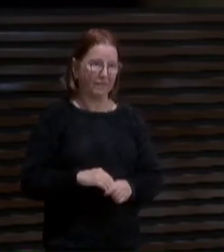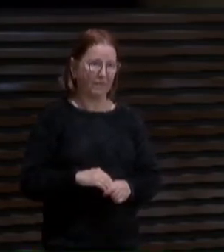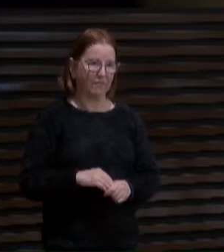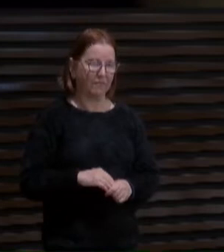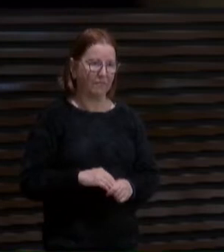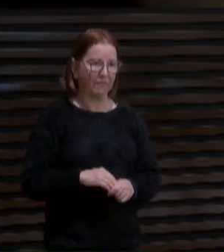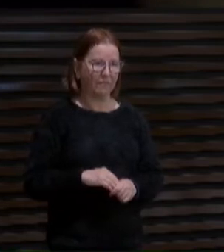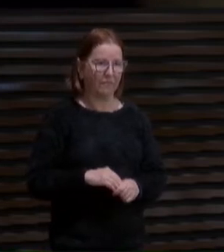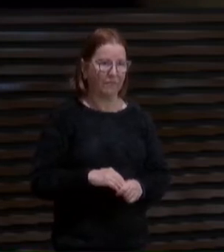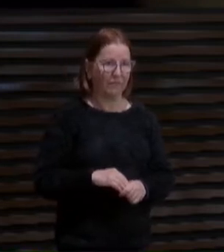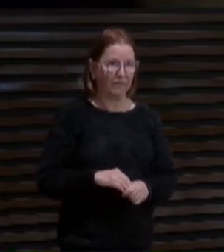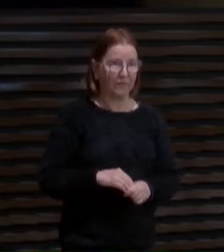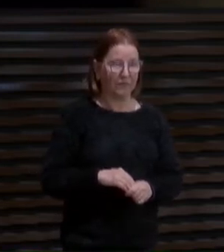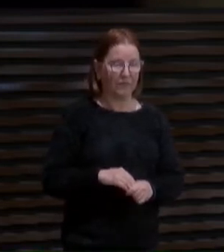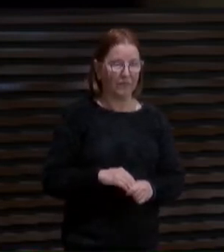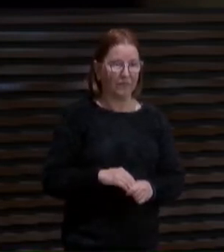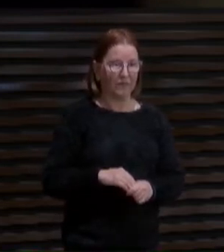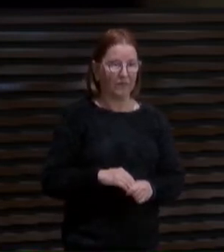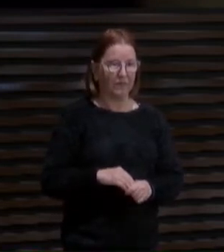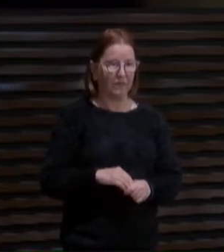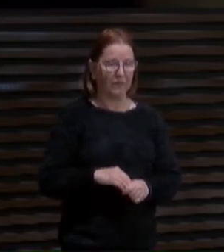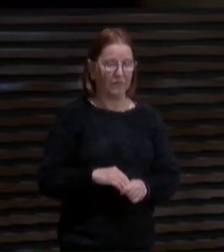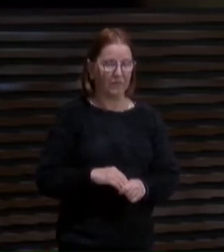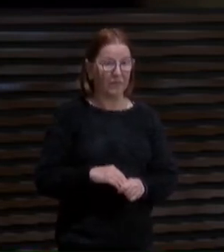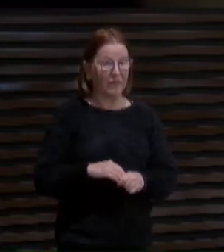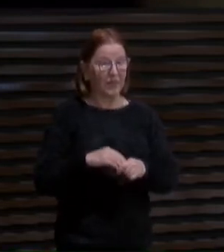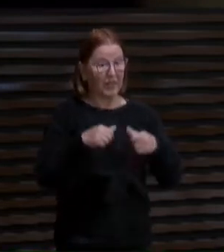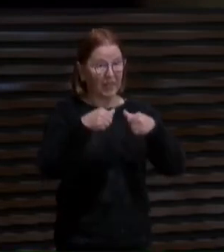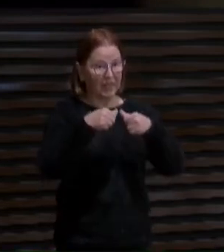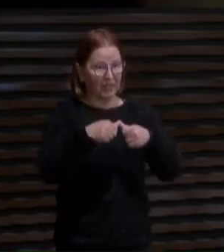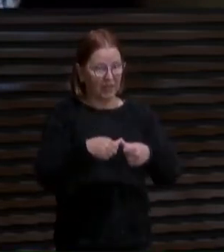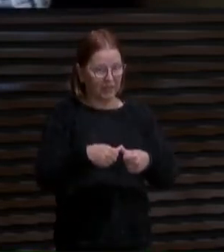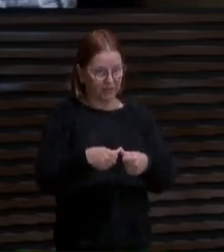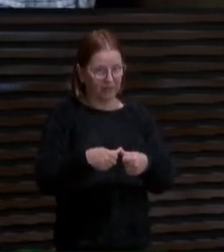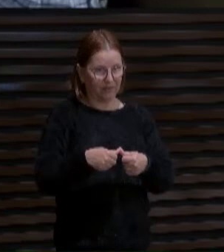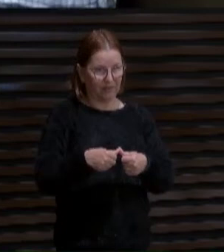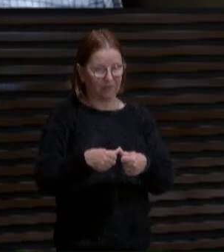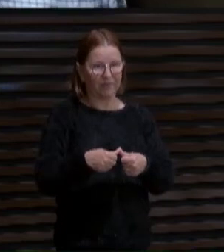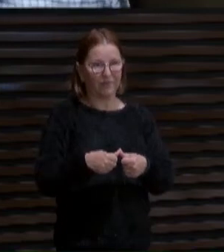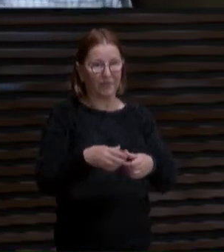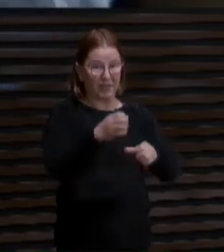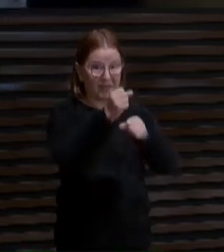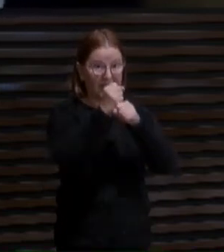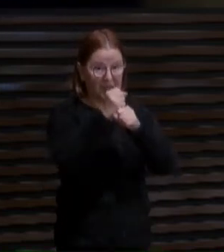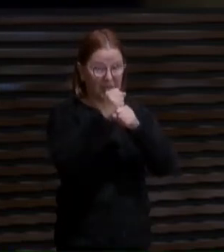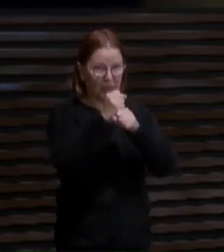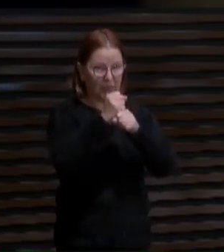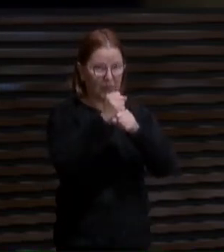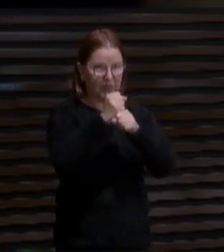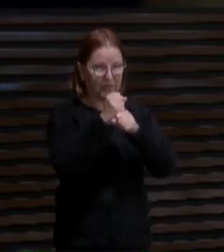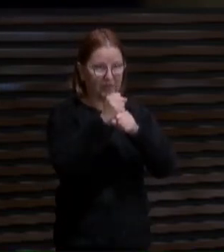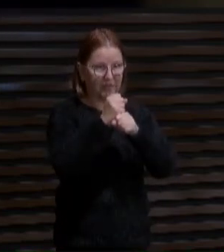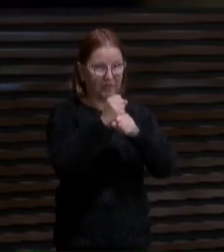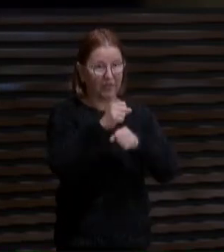você quer ser curado meu querido e minha querida sobre esse assunto de maledicência faça essa